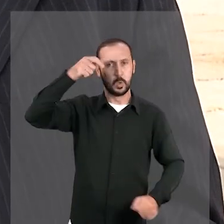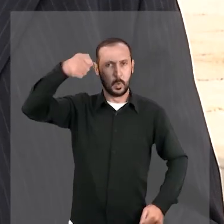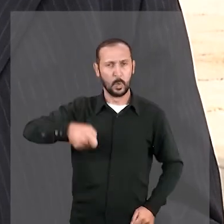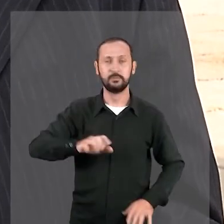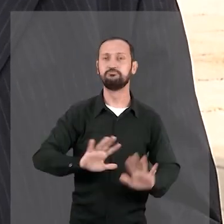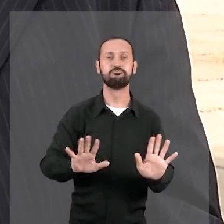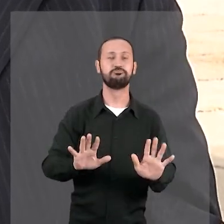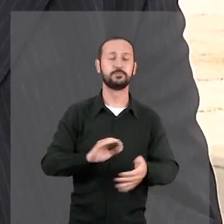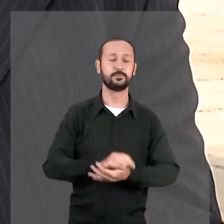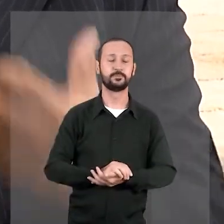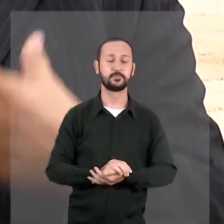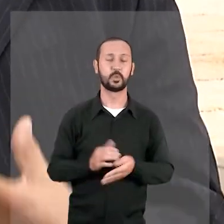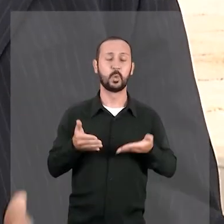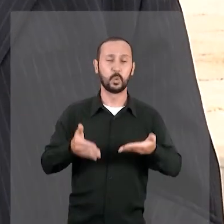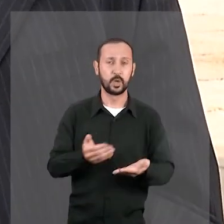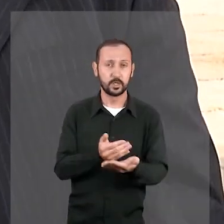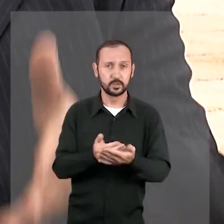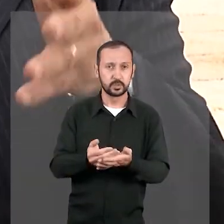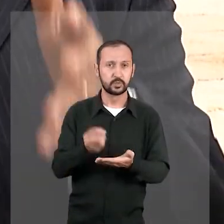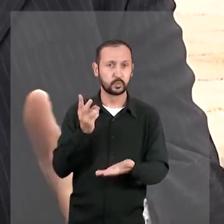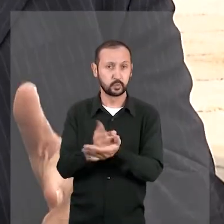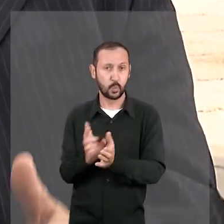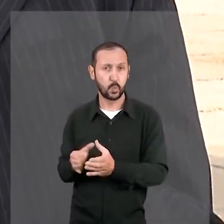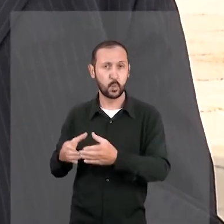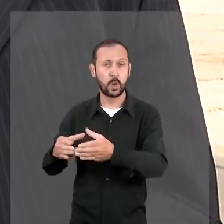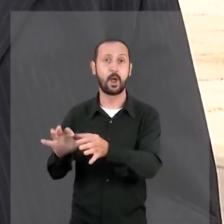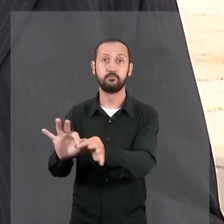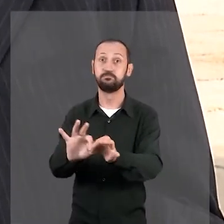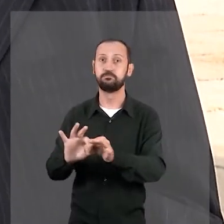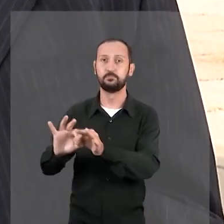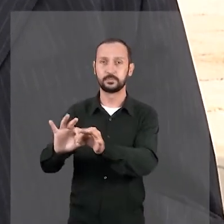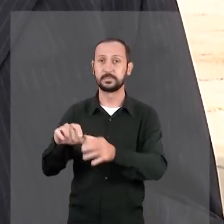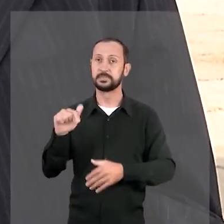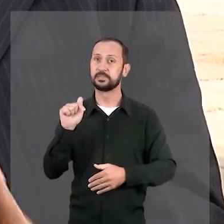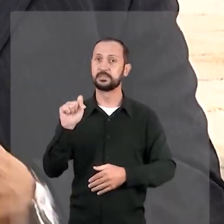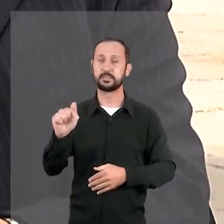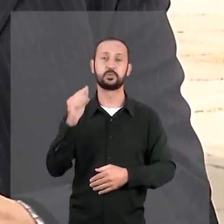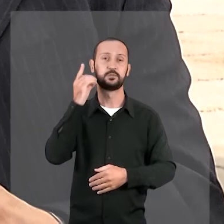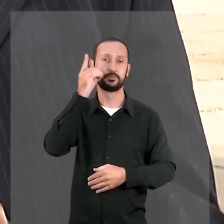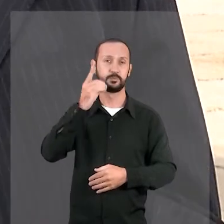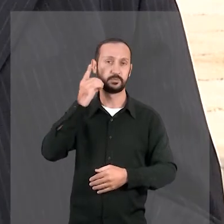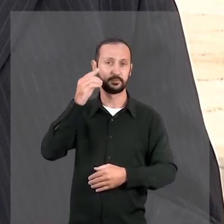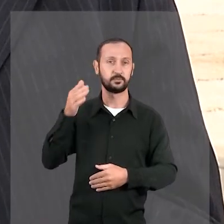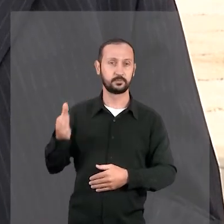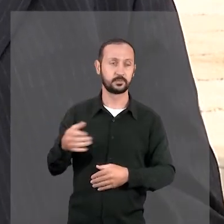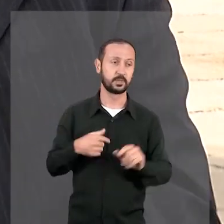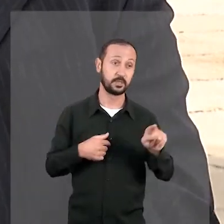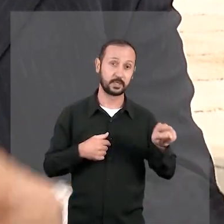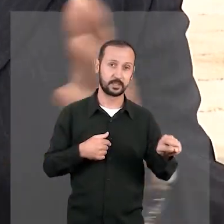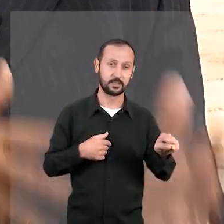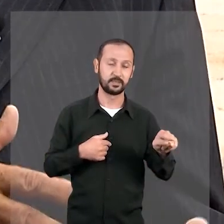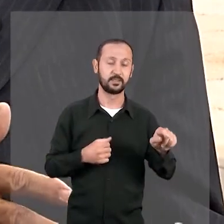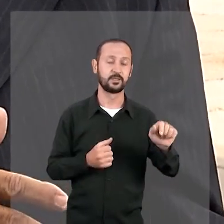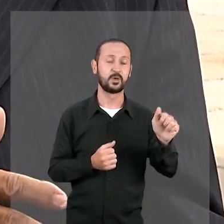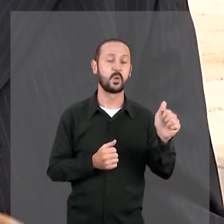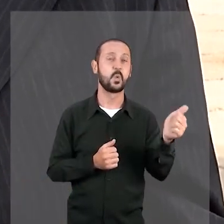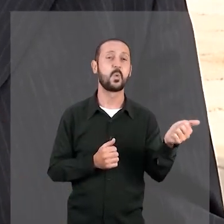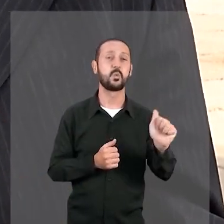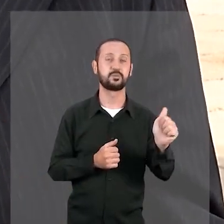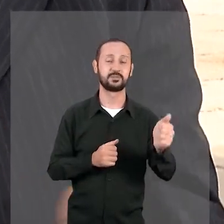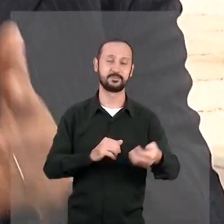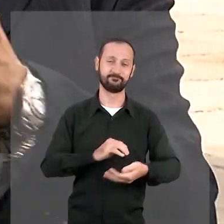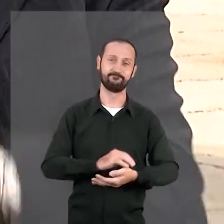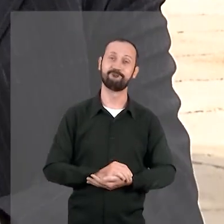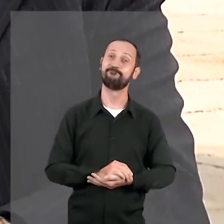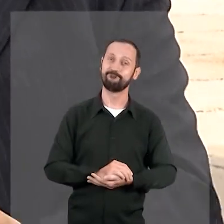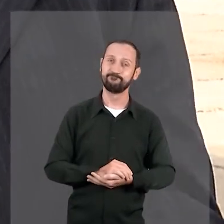ditadura. E chegando na Assembleia, mantivemos a unidade da bancada, 7 deputados e 11